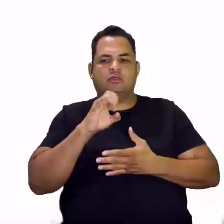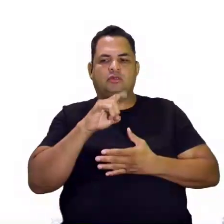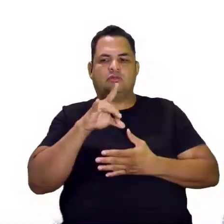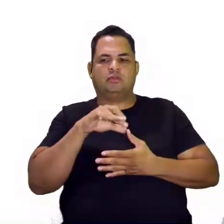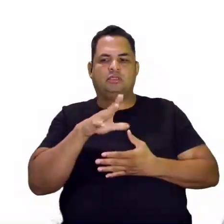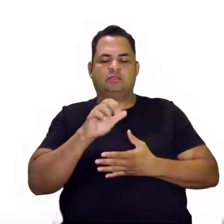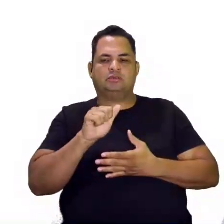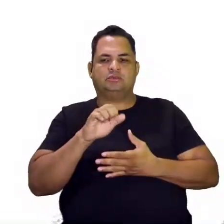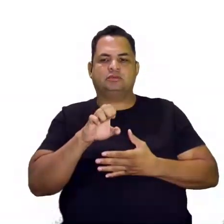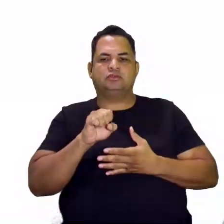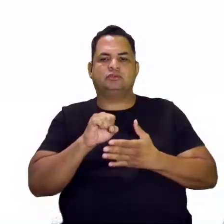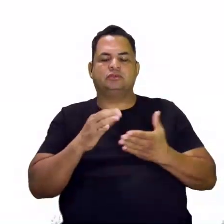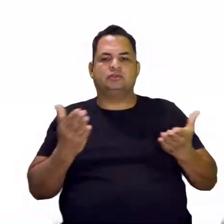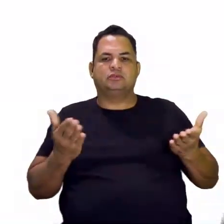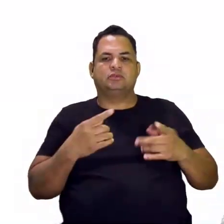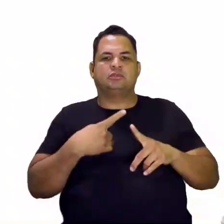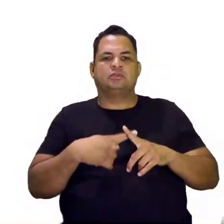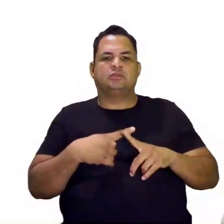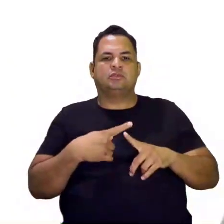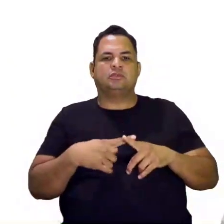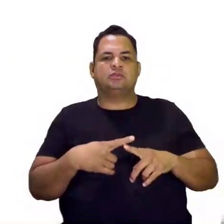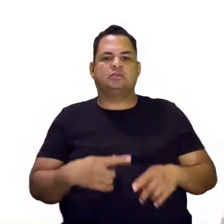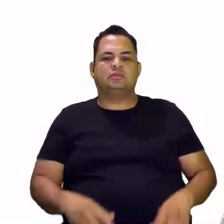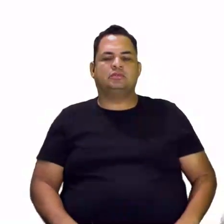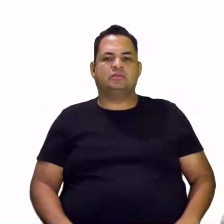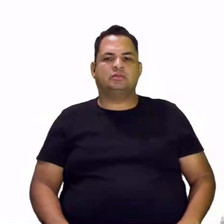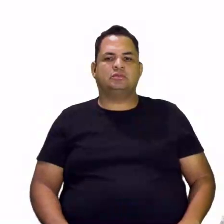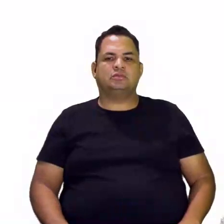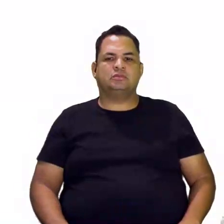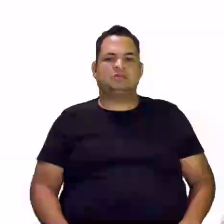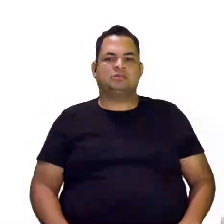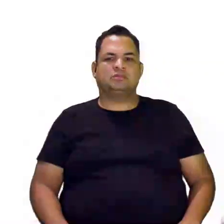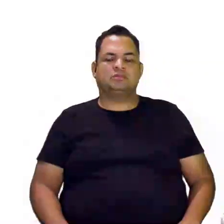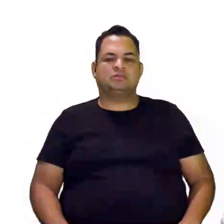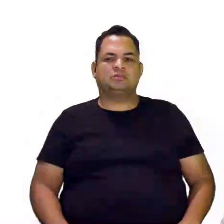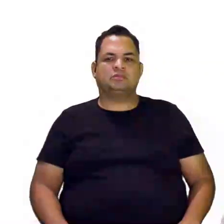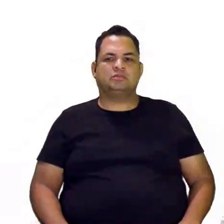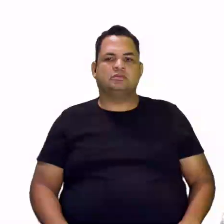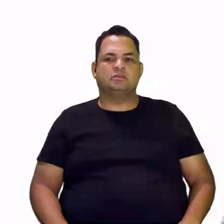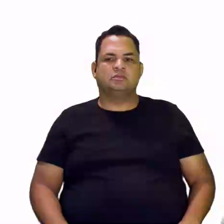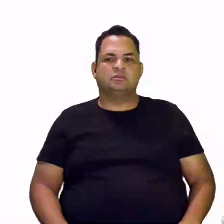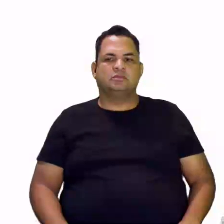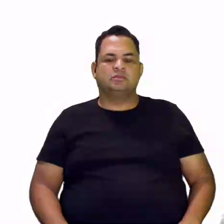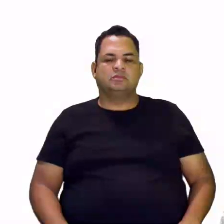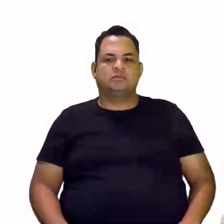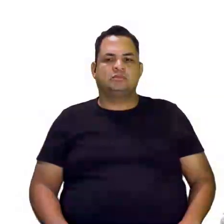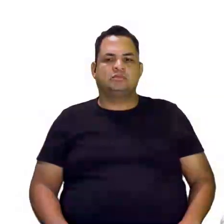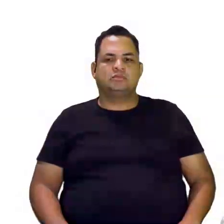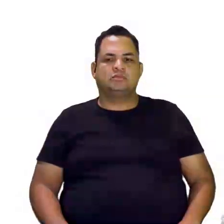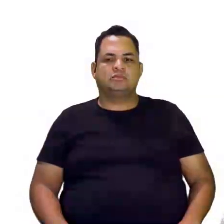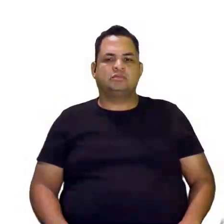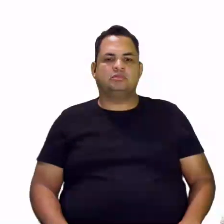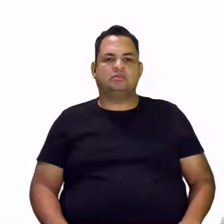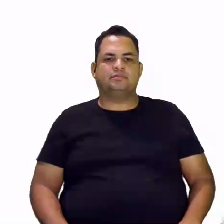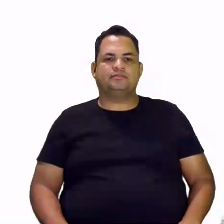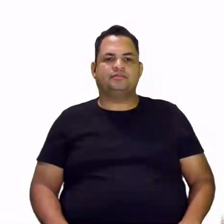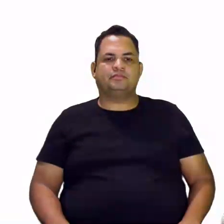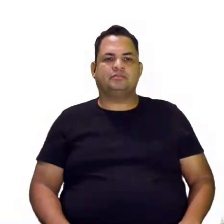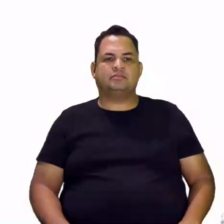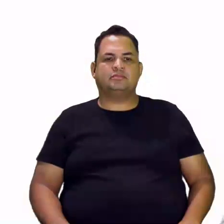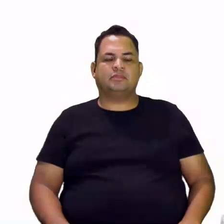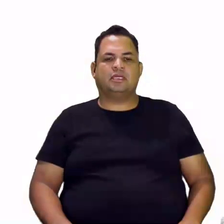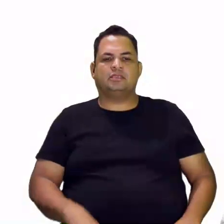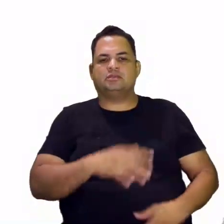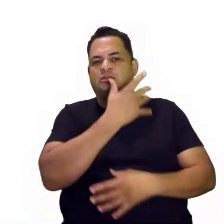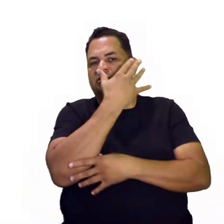nenhuma, tá? Por quê? Porque representa um organismo heterotrófico. E nas vegetais